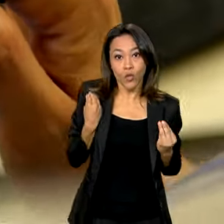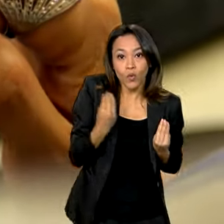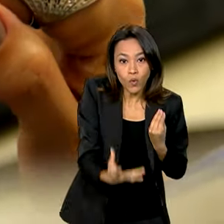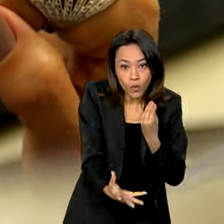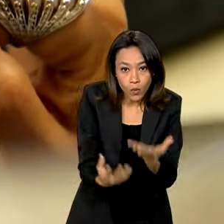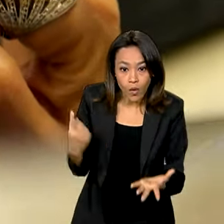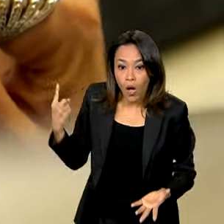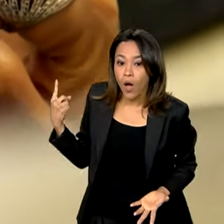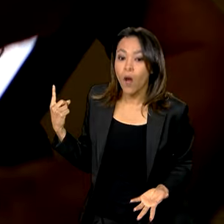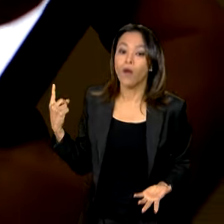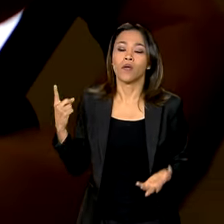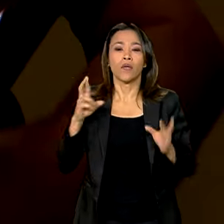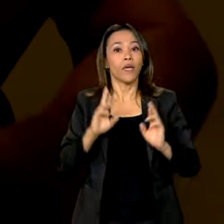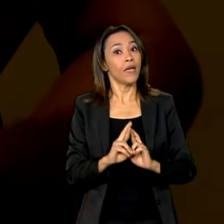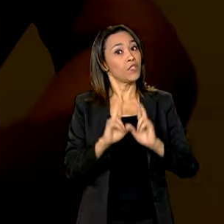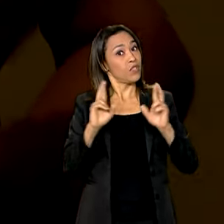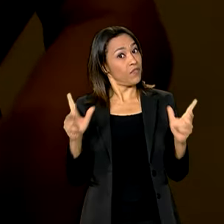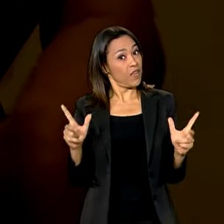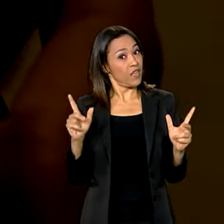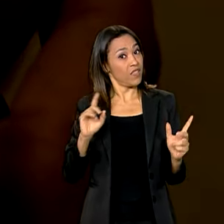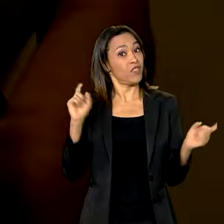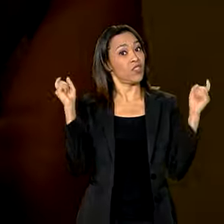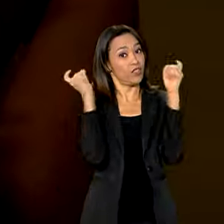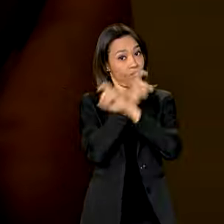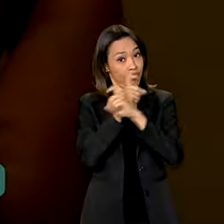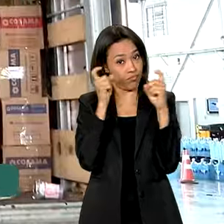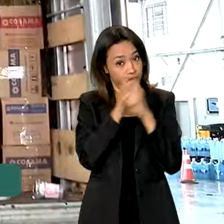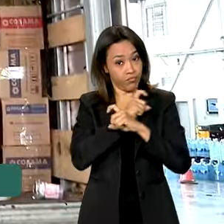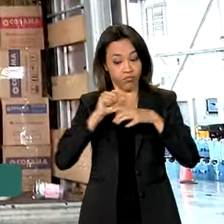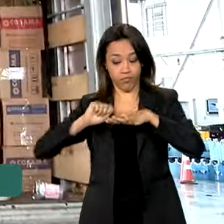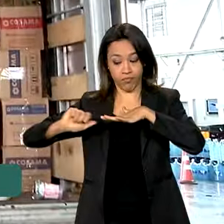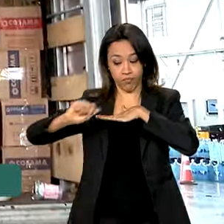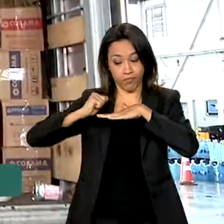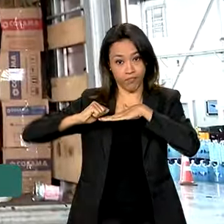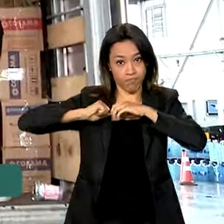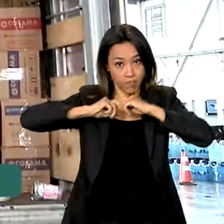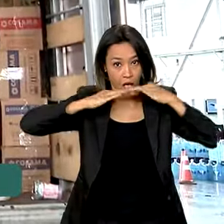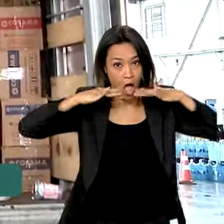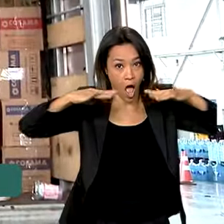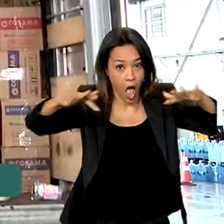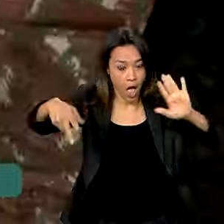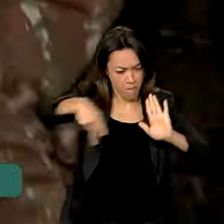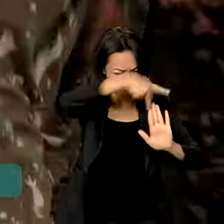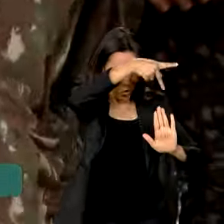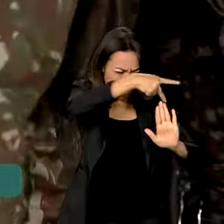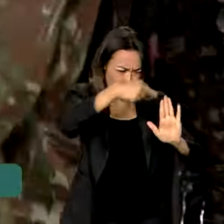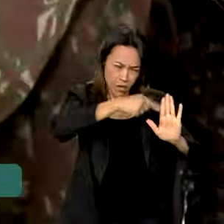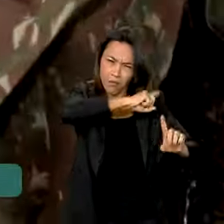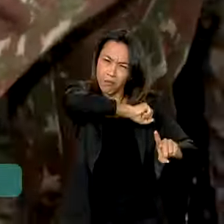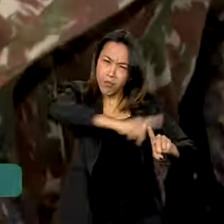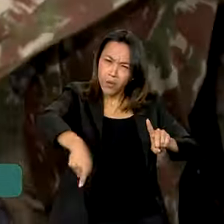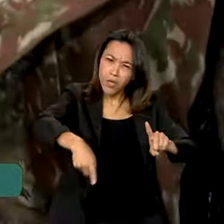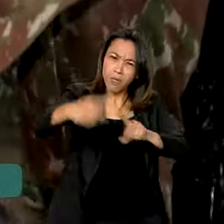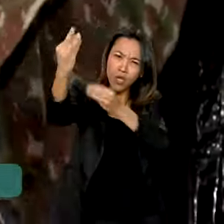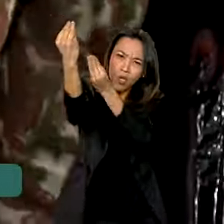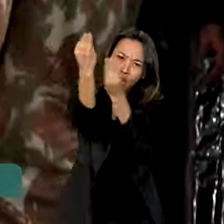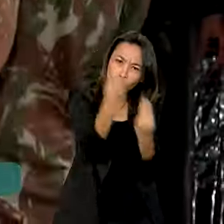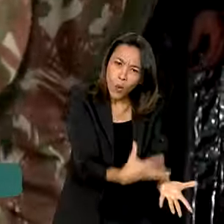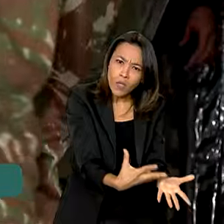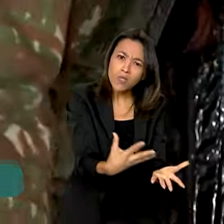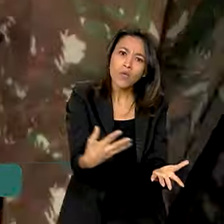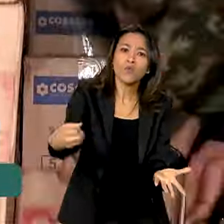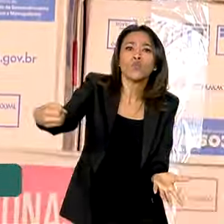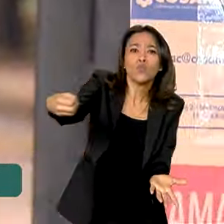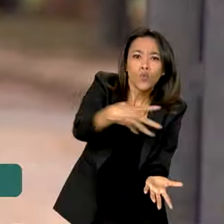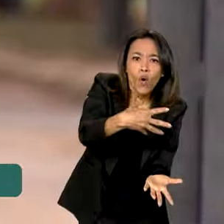atenção, diferentemente do que narrativas falsas alegam, a portaria não proíbe a doação de itens